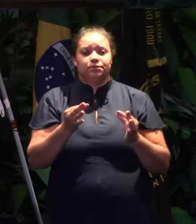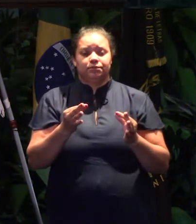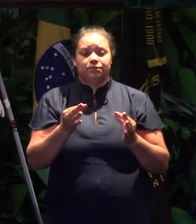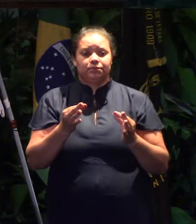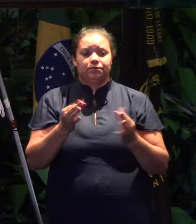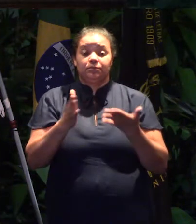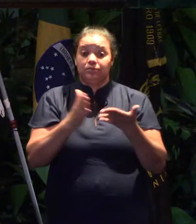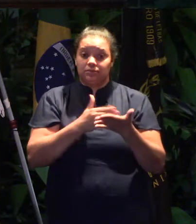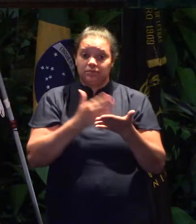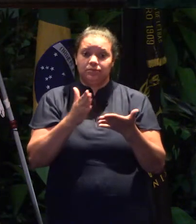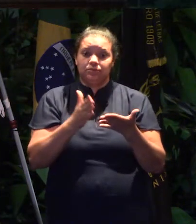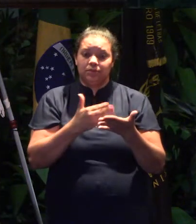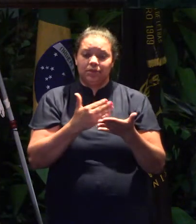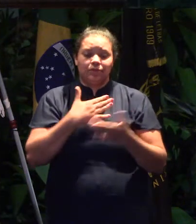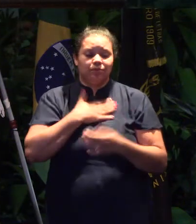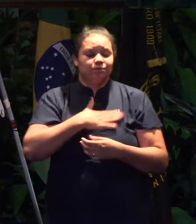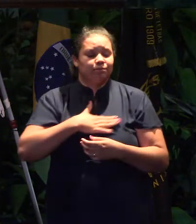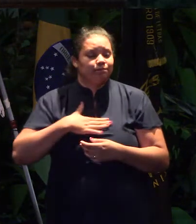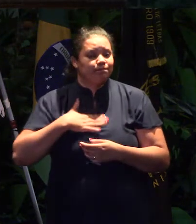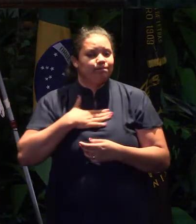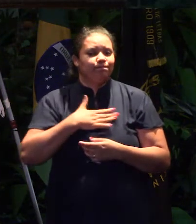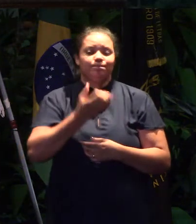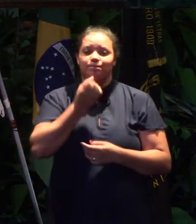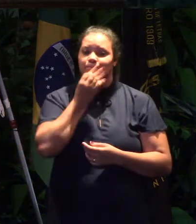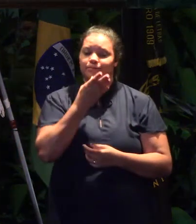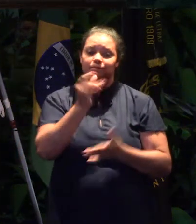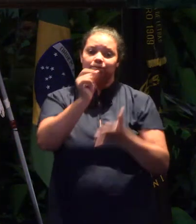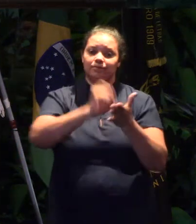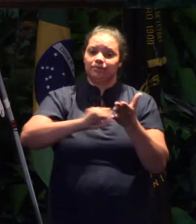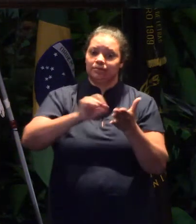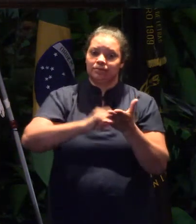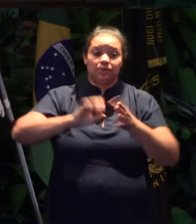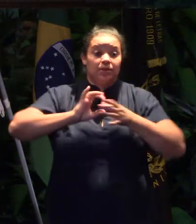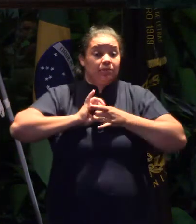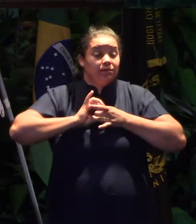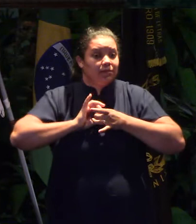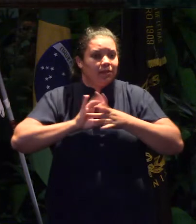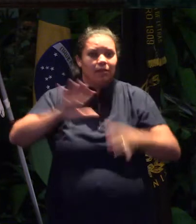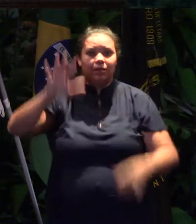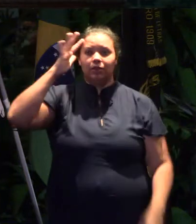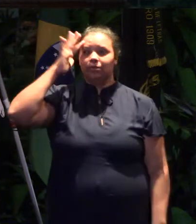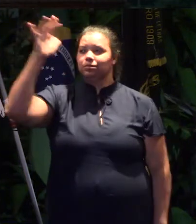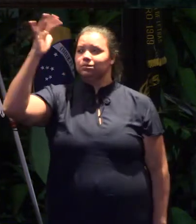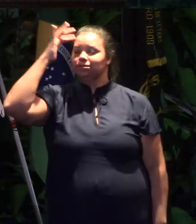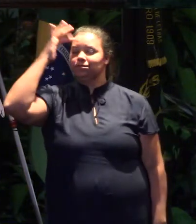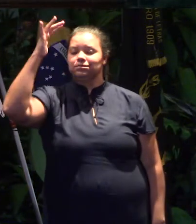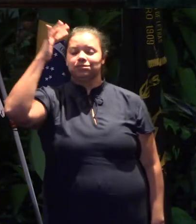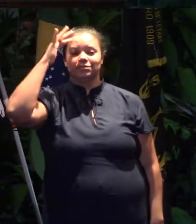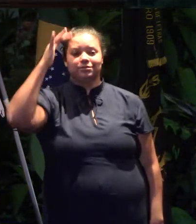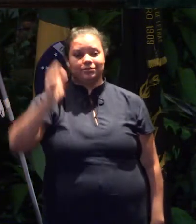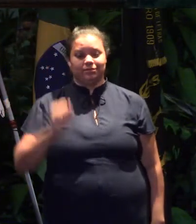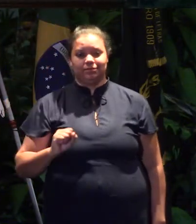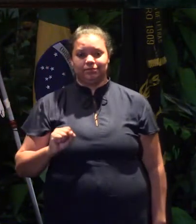foi um livro que me deu muito prazer de escrever, justamente pela liberdade que a ficção proporciona.